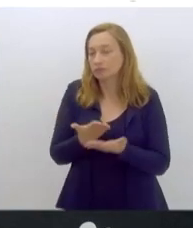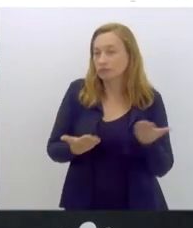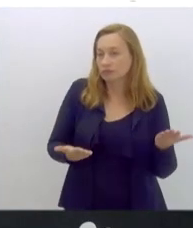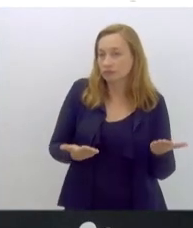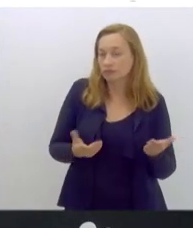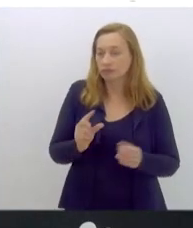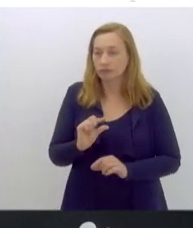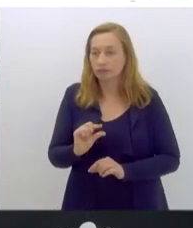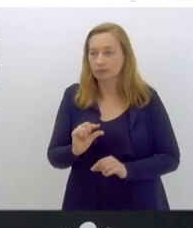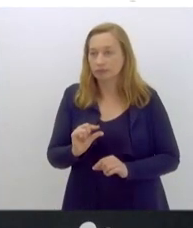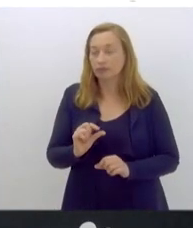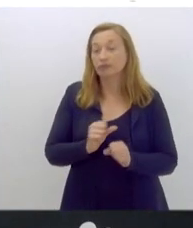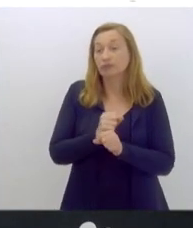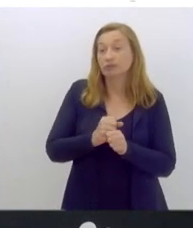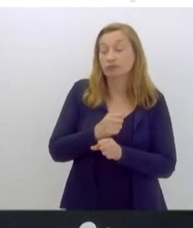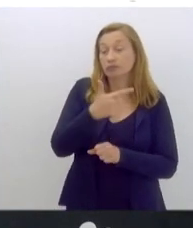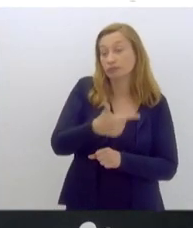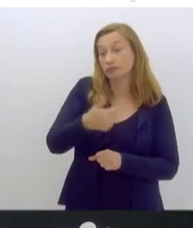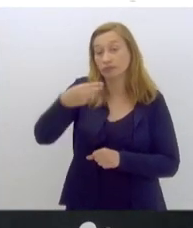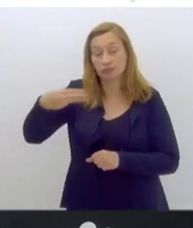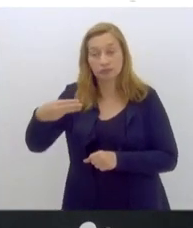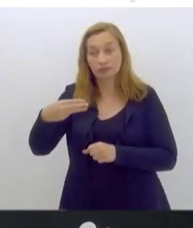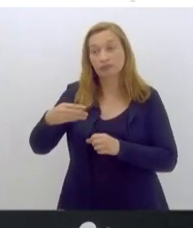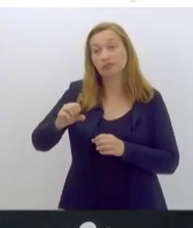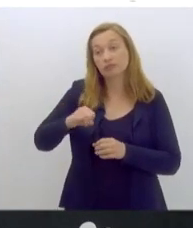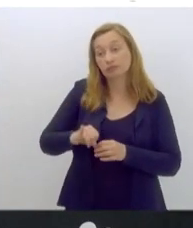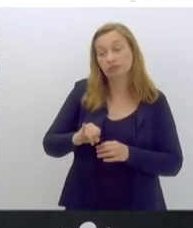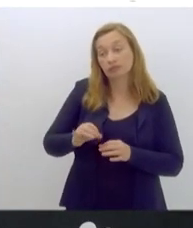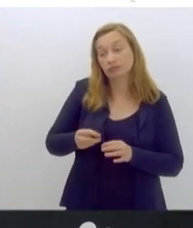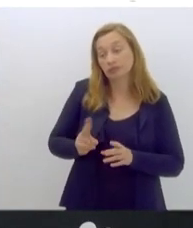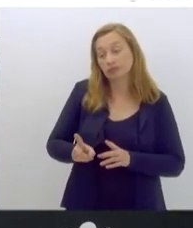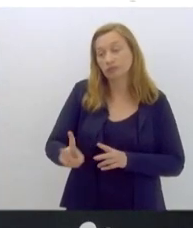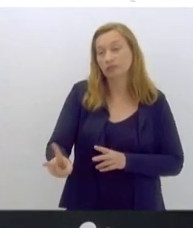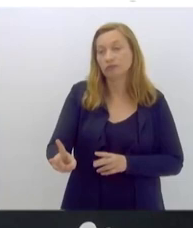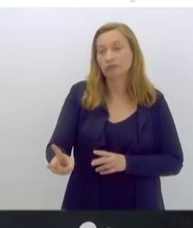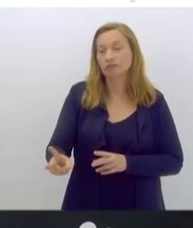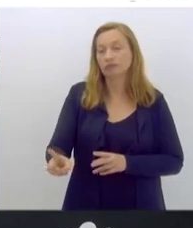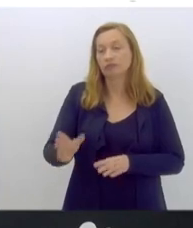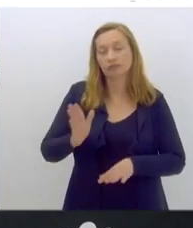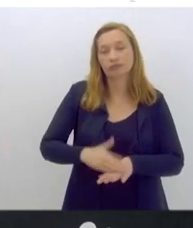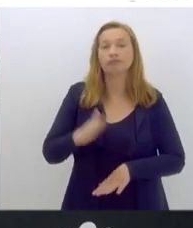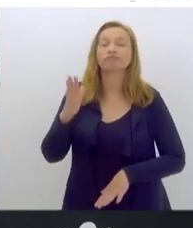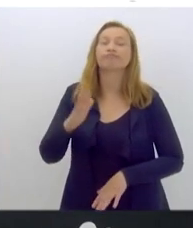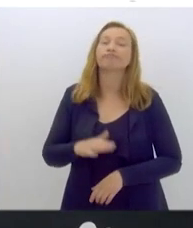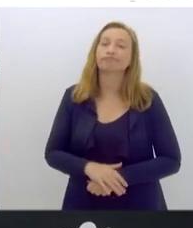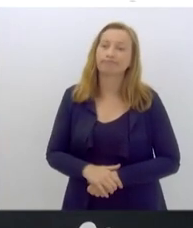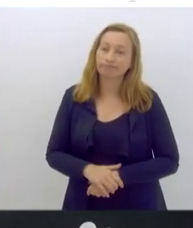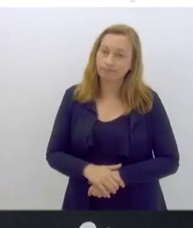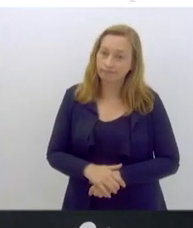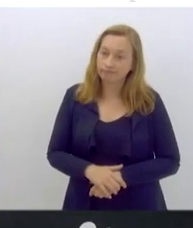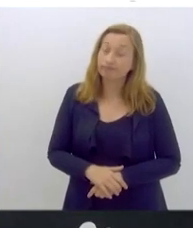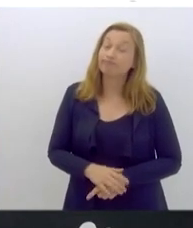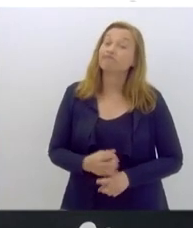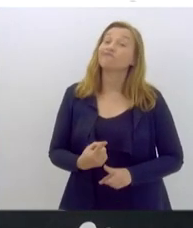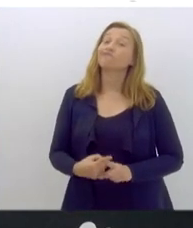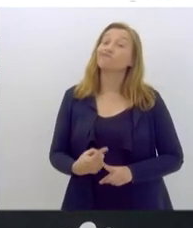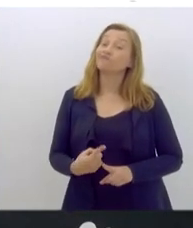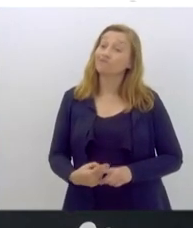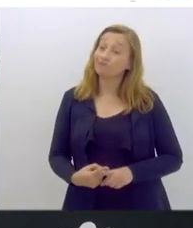no 23 se ele se prolongar até lá maior ainda né porque